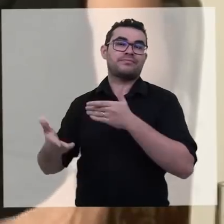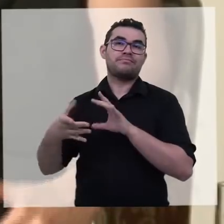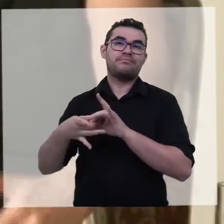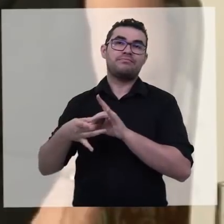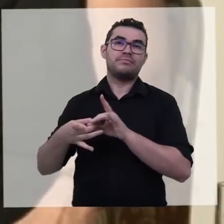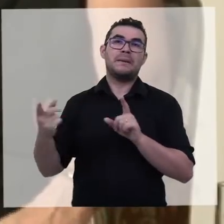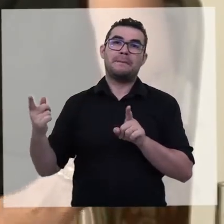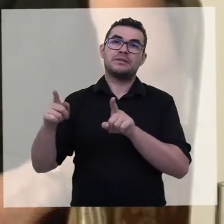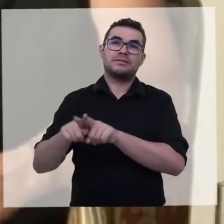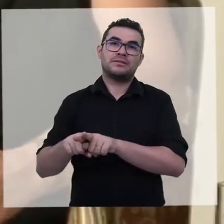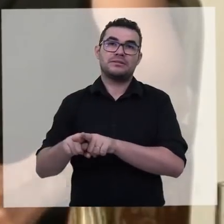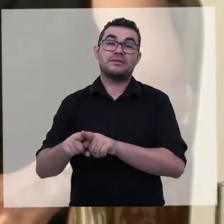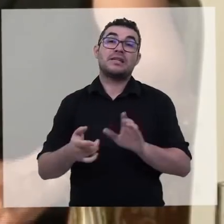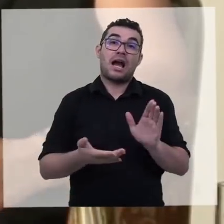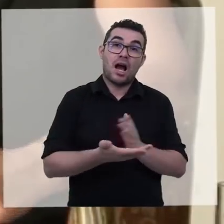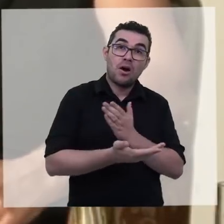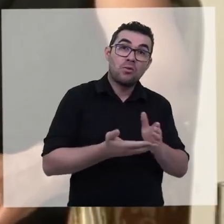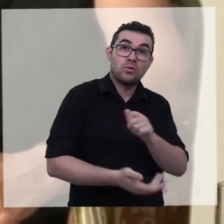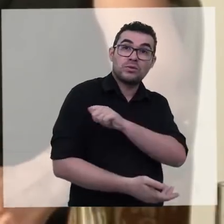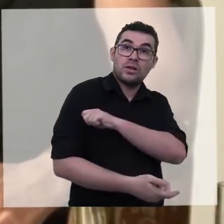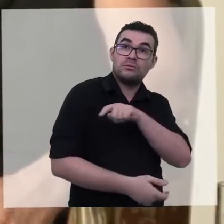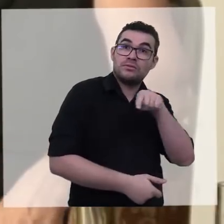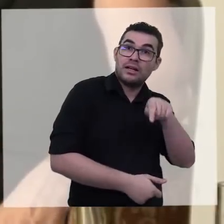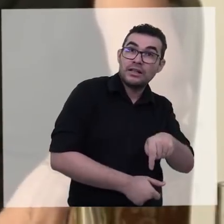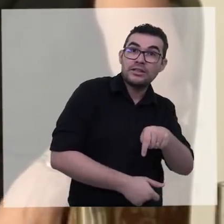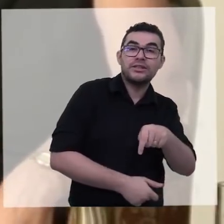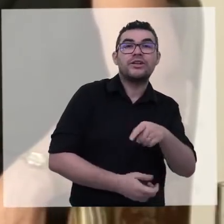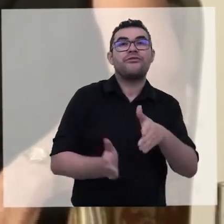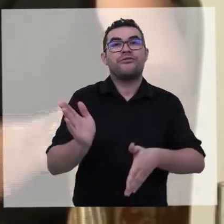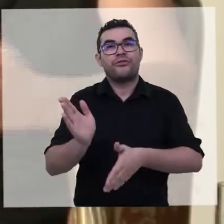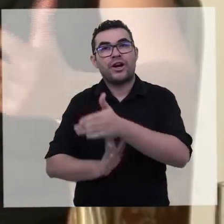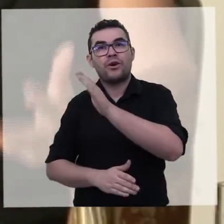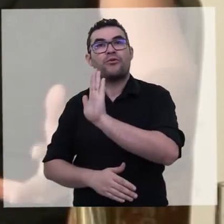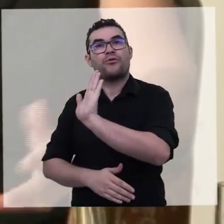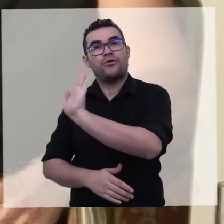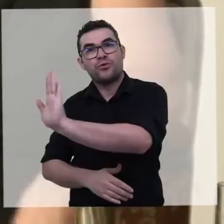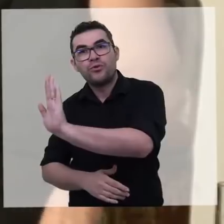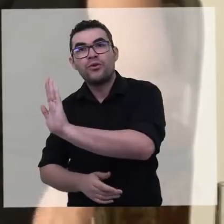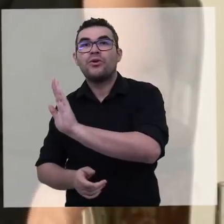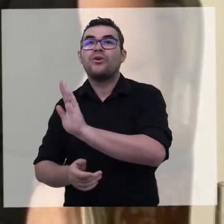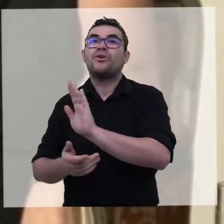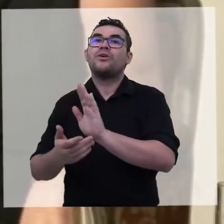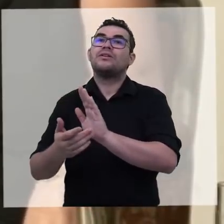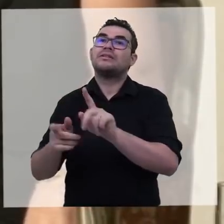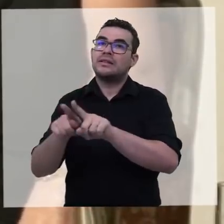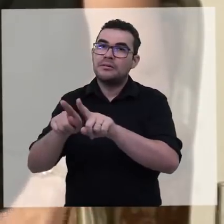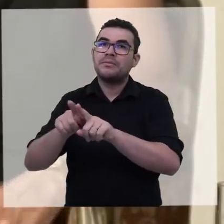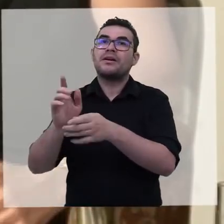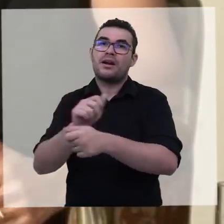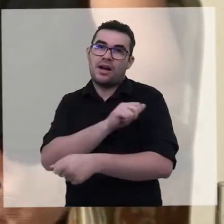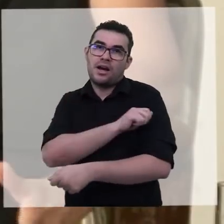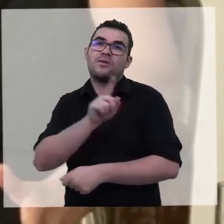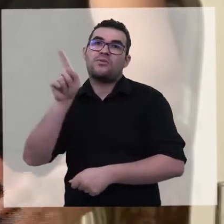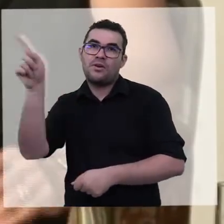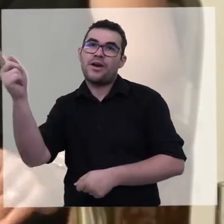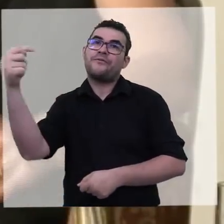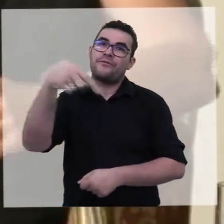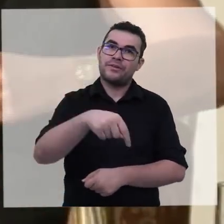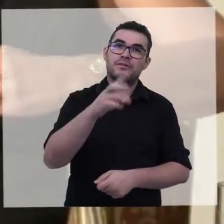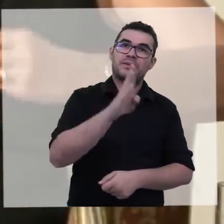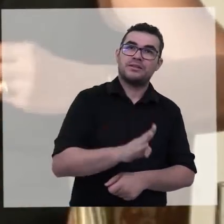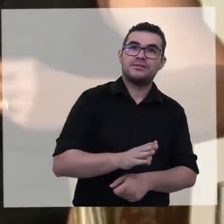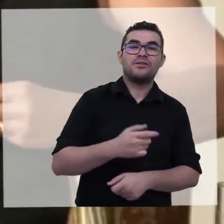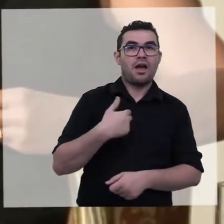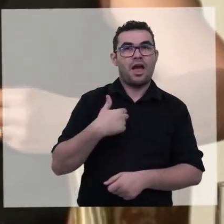uma parceria bastante forte, alunos daqui da universidade já foi para lá ficar um tempo com ela, né? É uma parceria